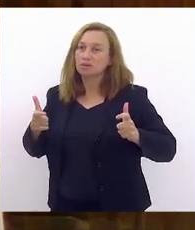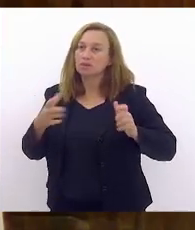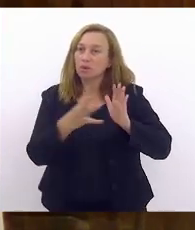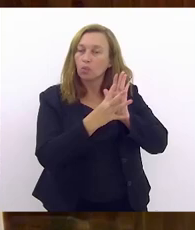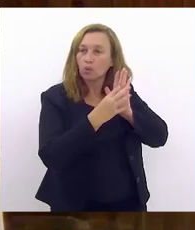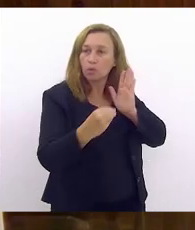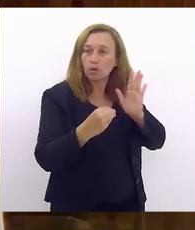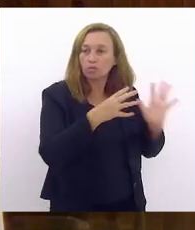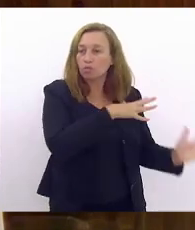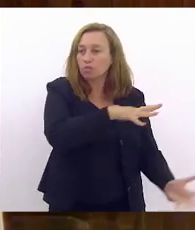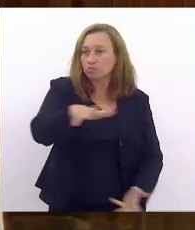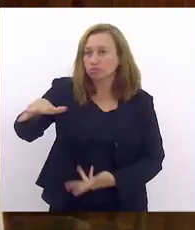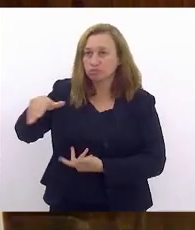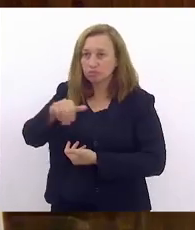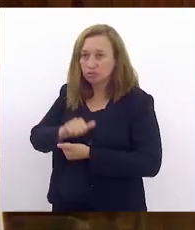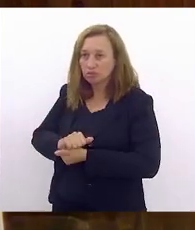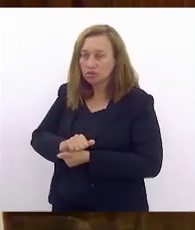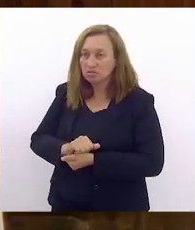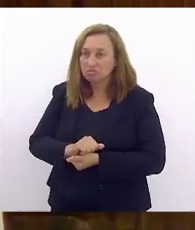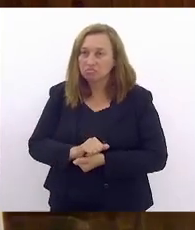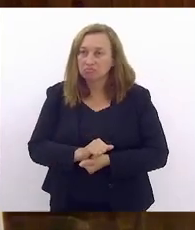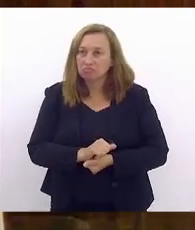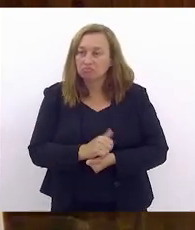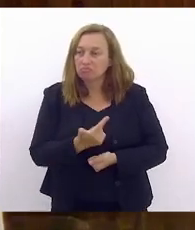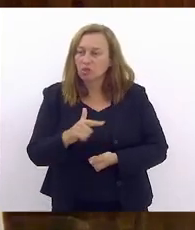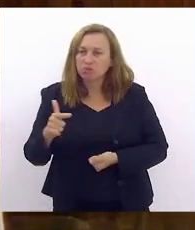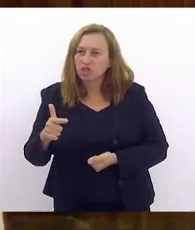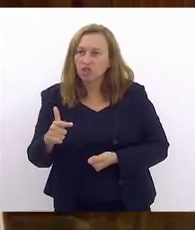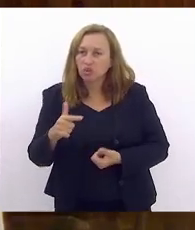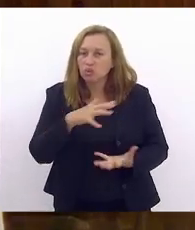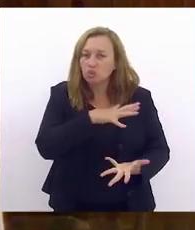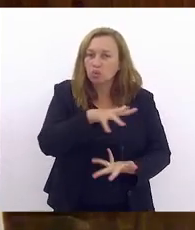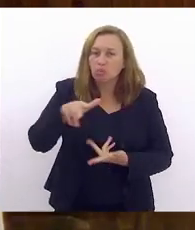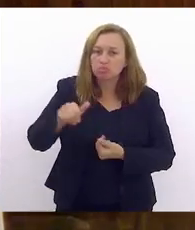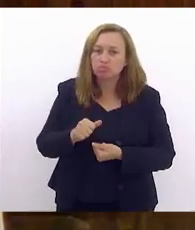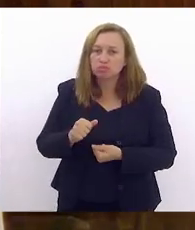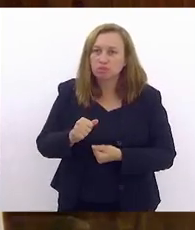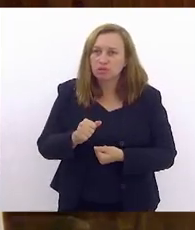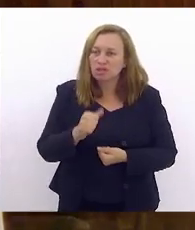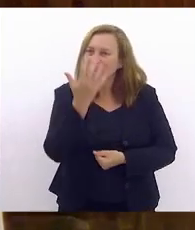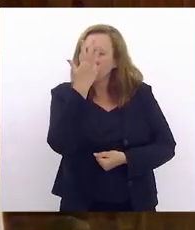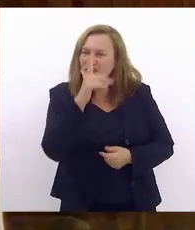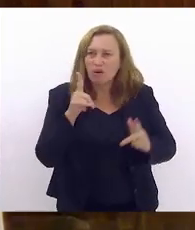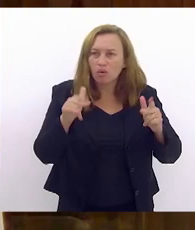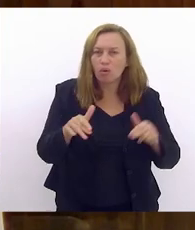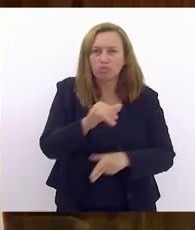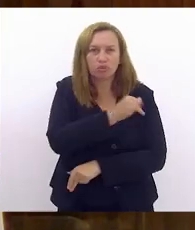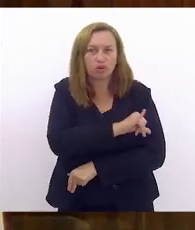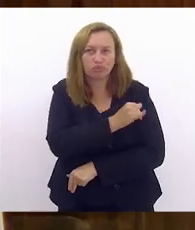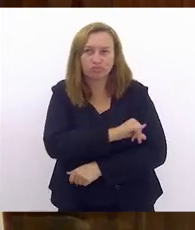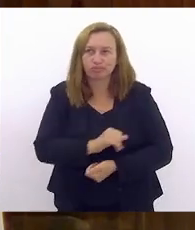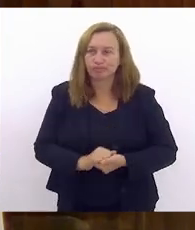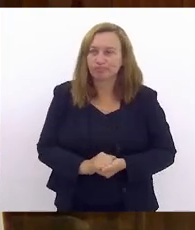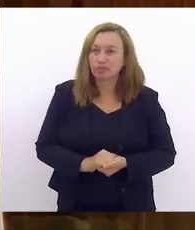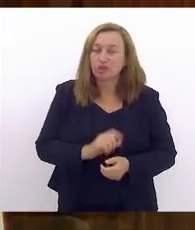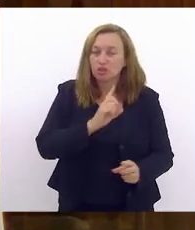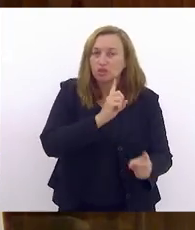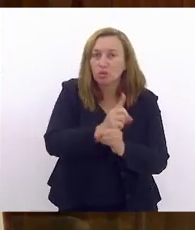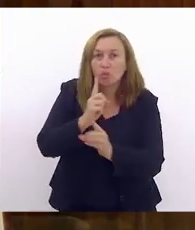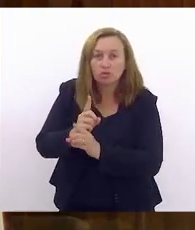inteiro. Não existe no mundo carnaval como o Carnaval do Rio de Janeiro. O que a gente encontra aqui,